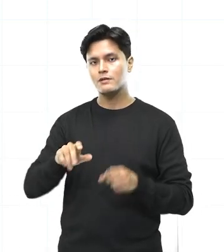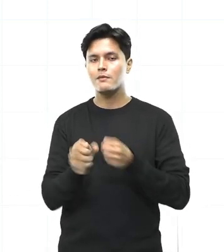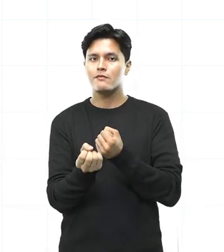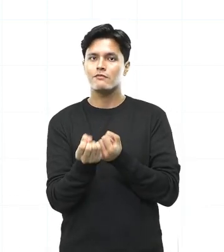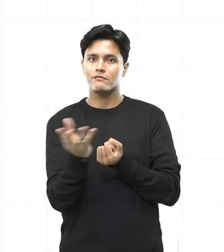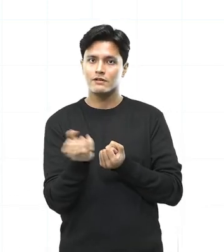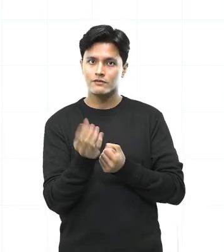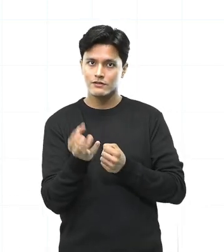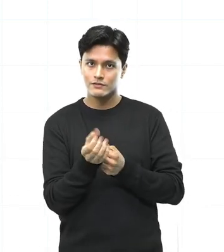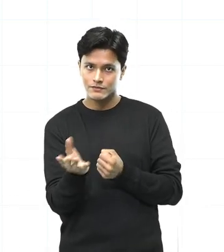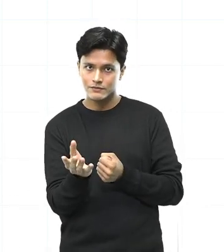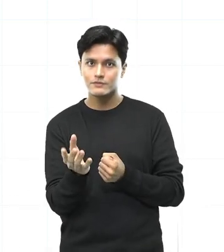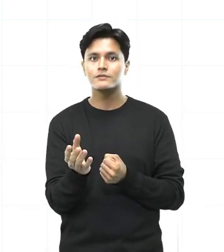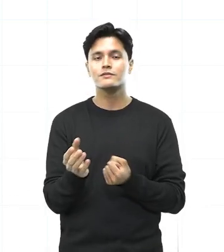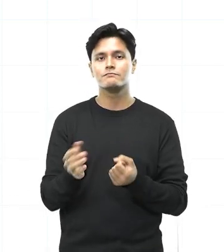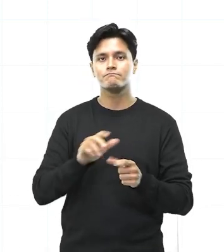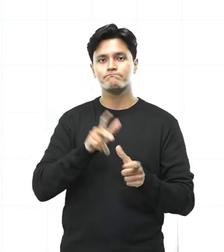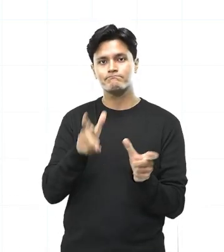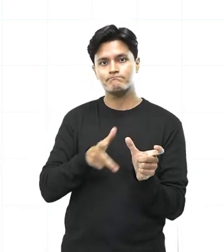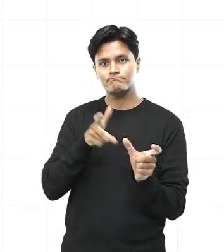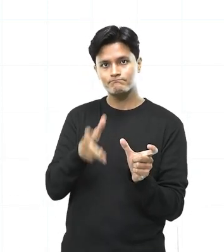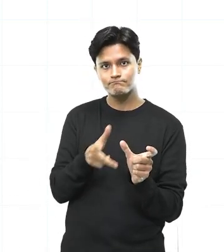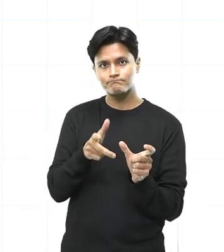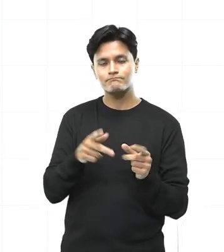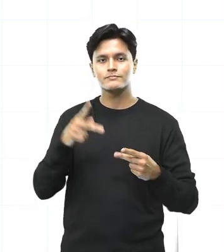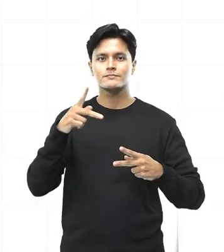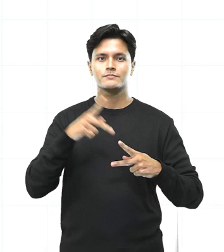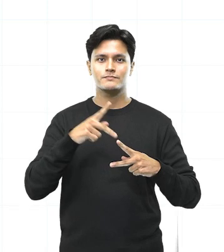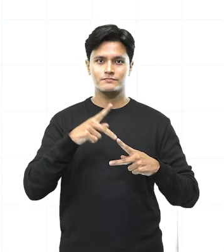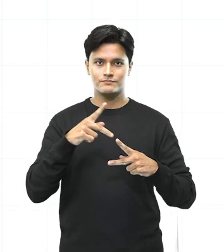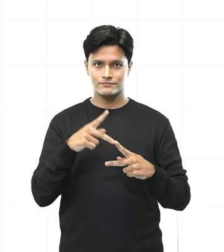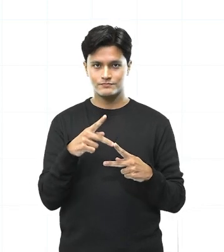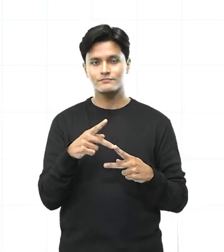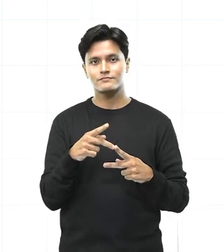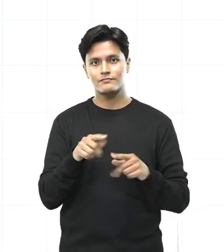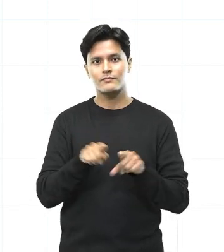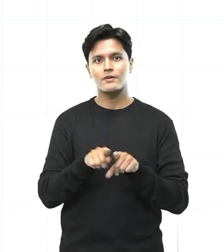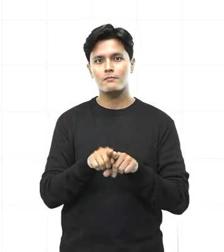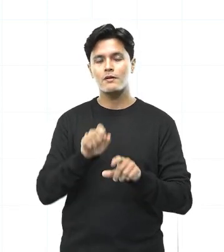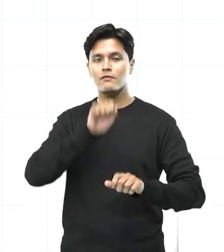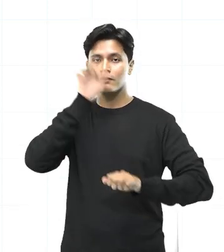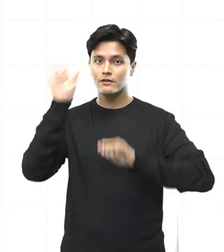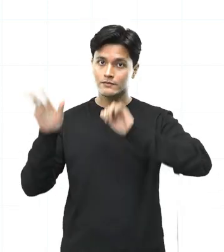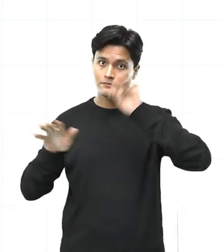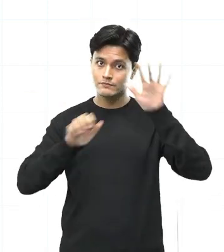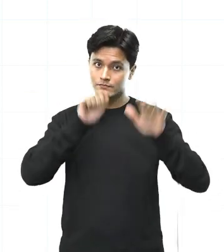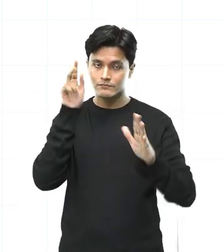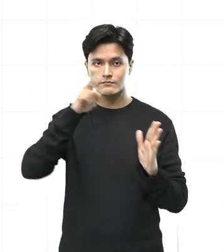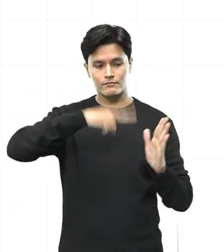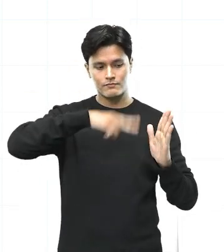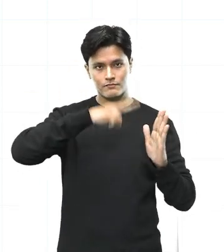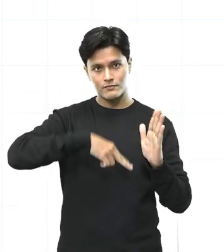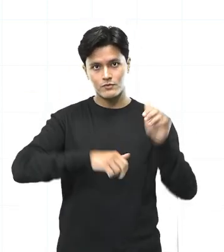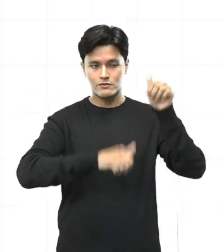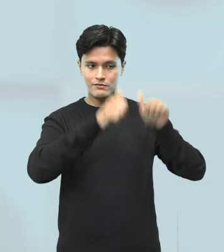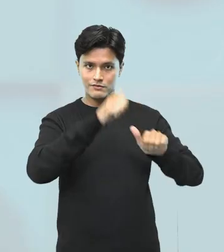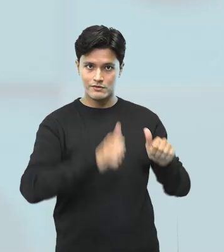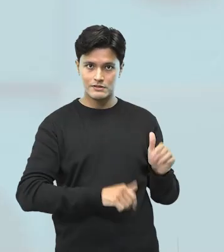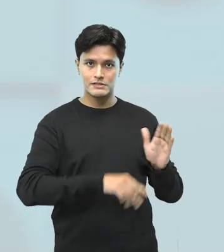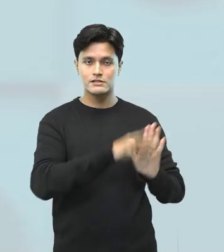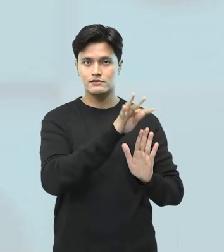adverbiais, preposição, conjunção, interjeição, leitura e análise de textos. Então, o que está destacado aí pra